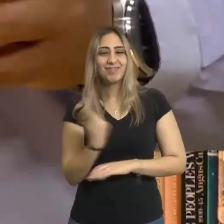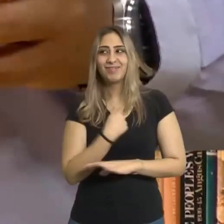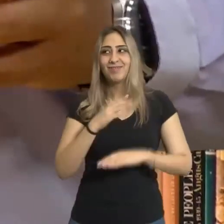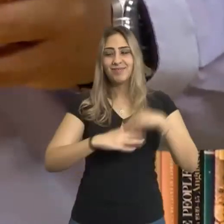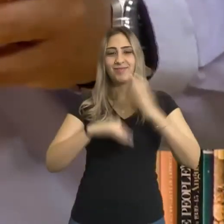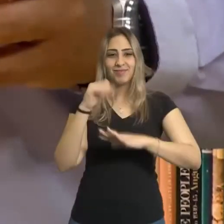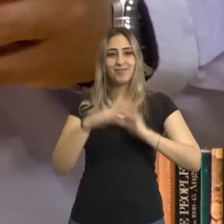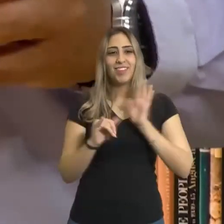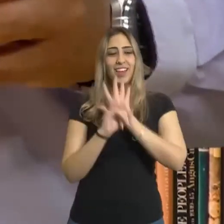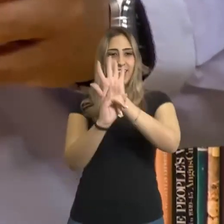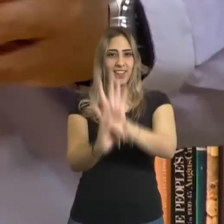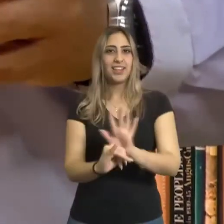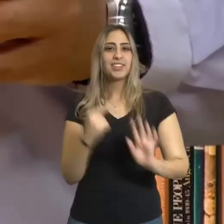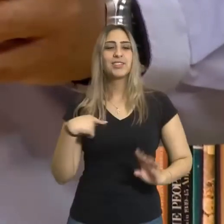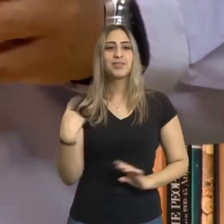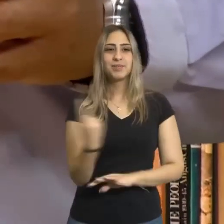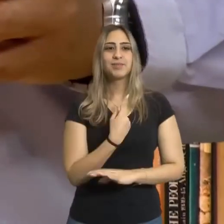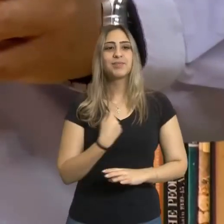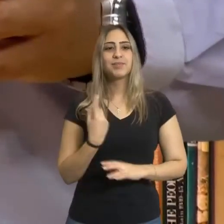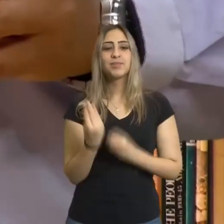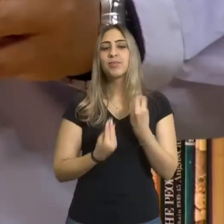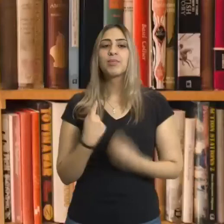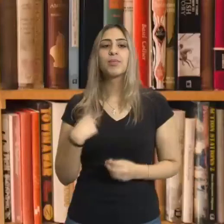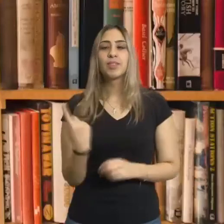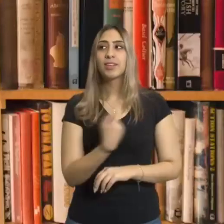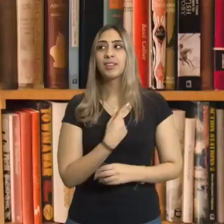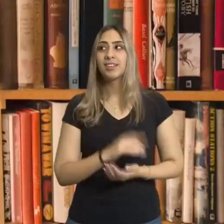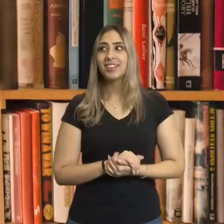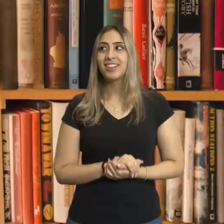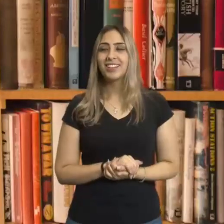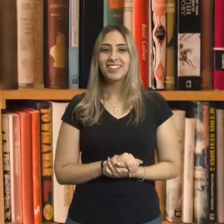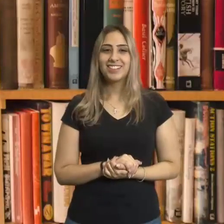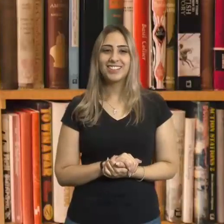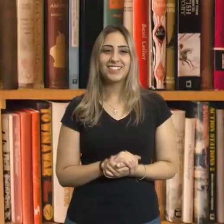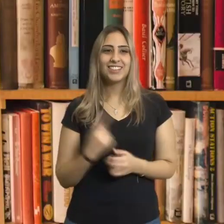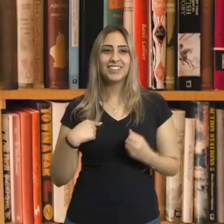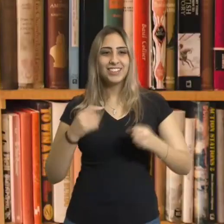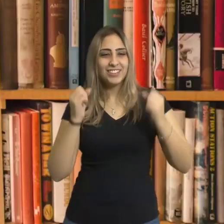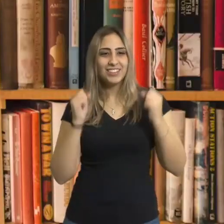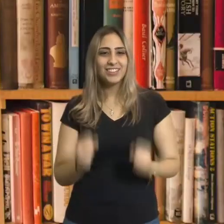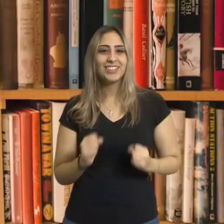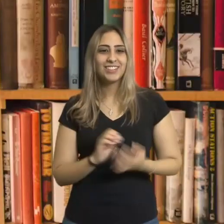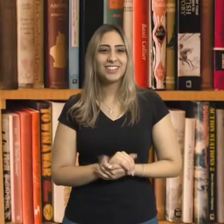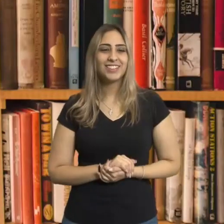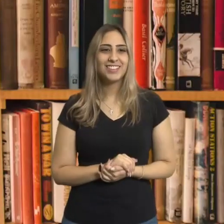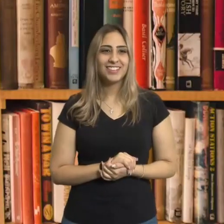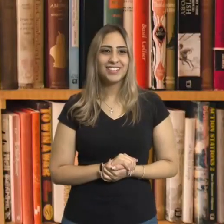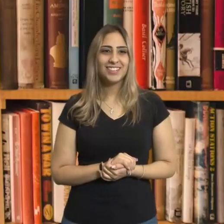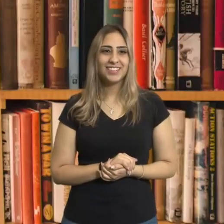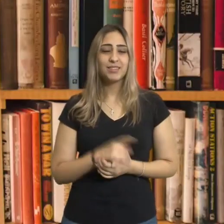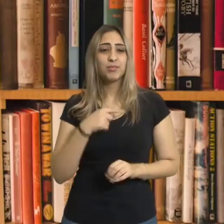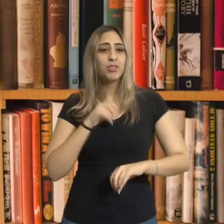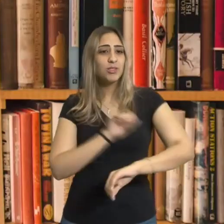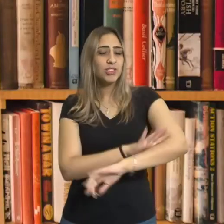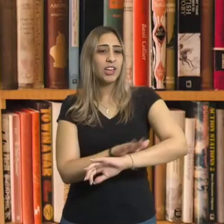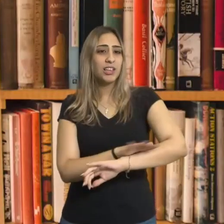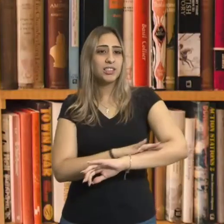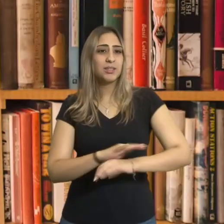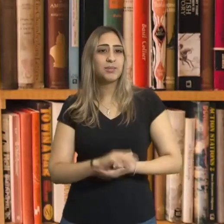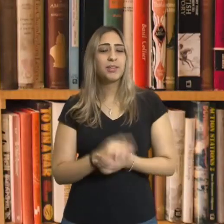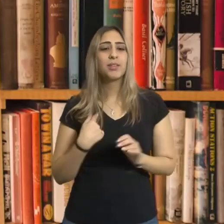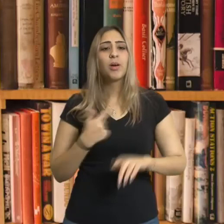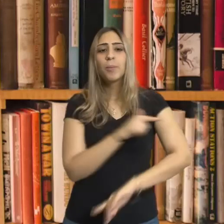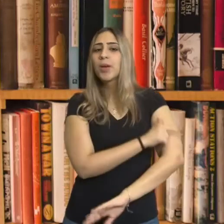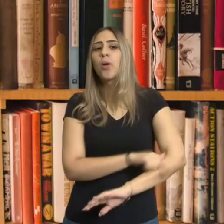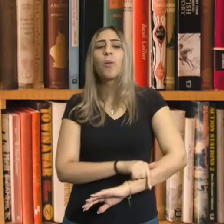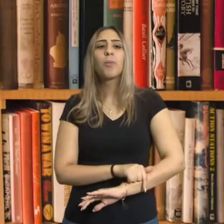construção da identidade e de como nós enquanto a gente Combatente do racismo podemos nos